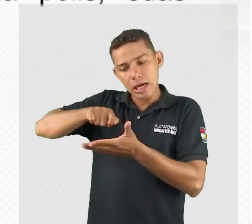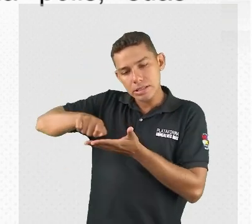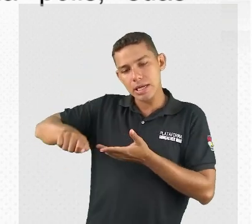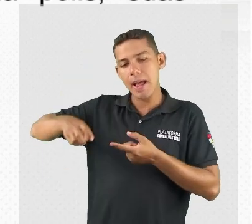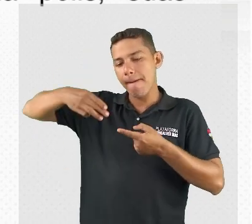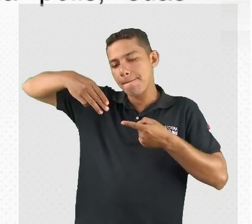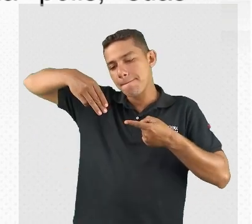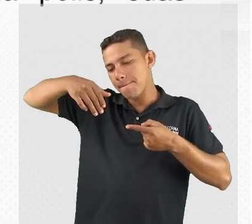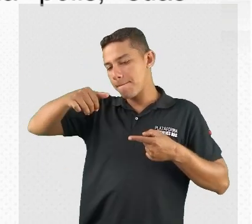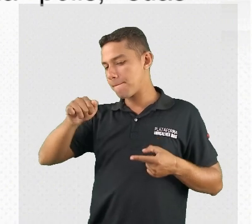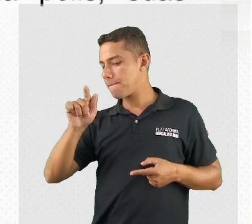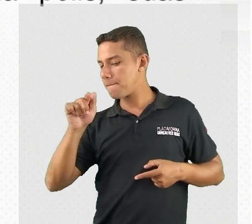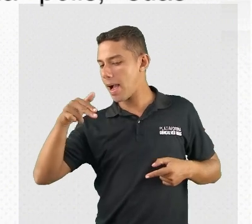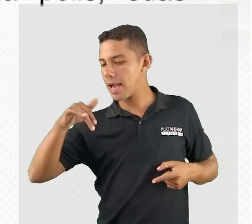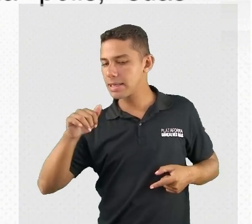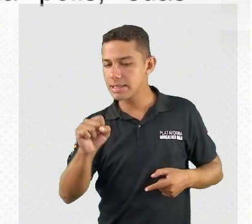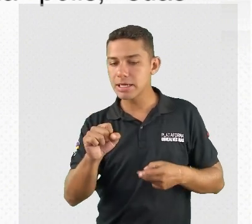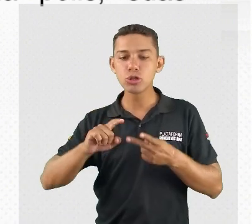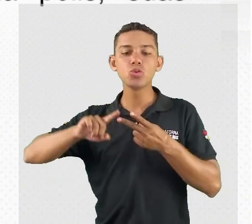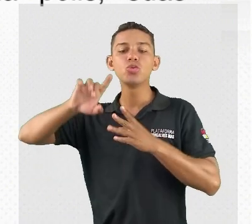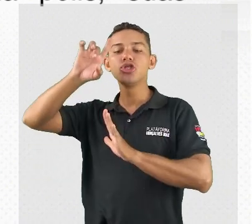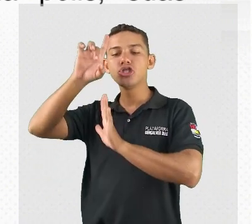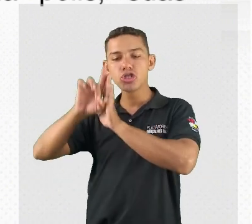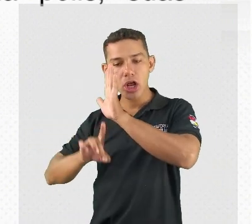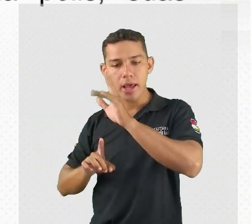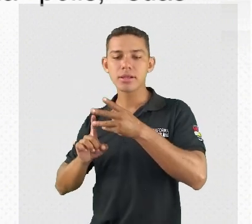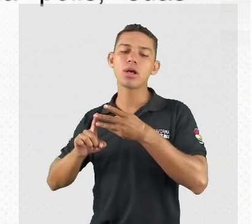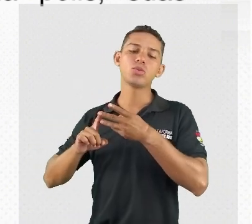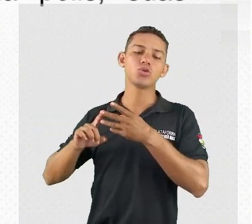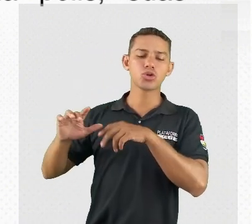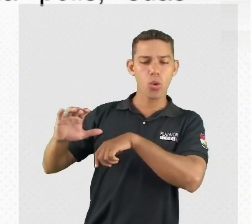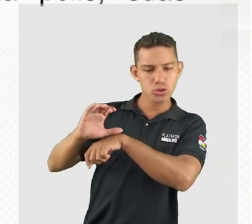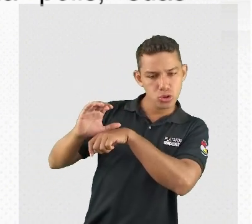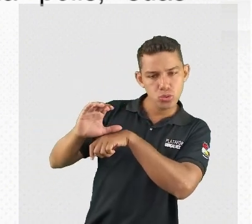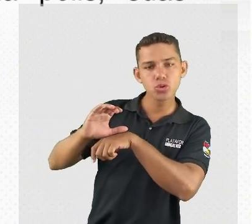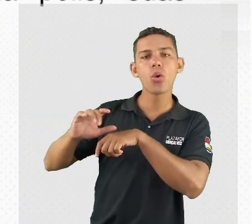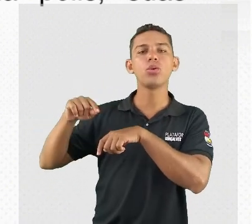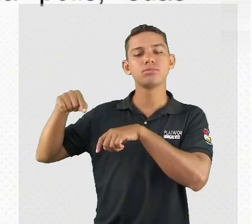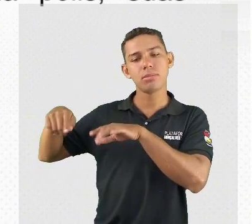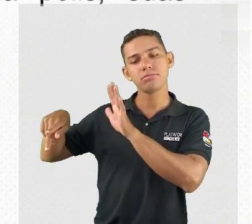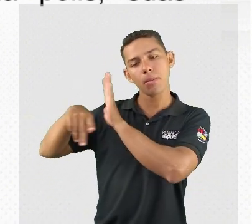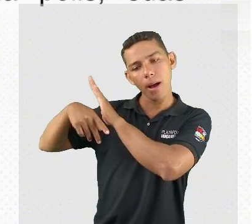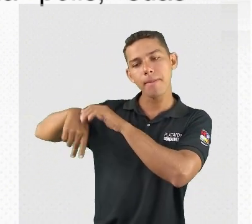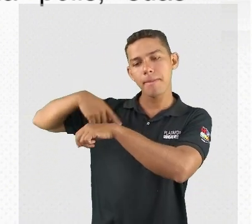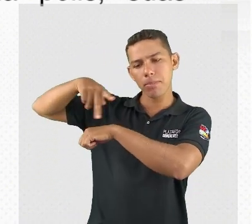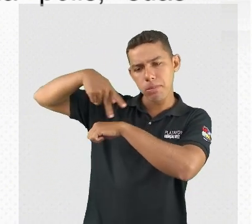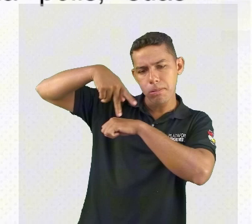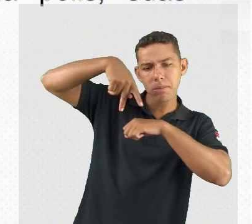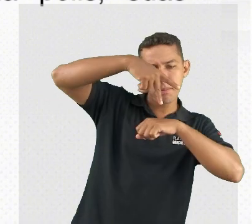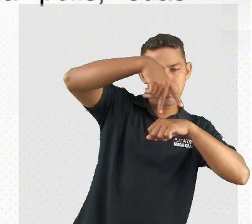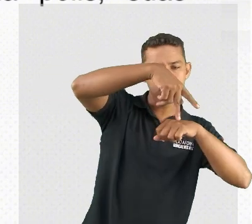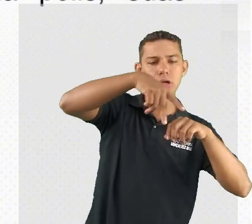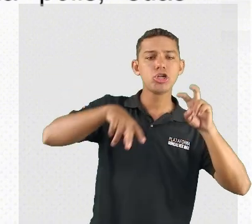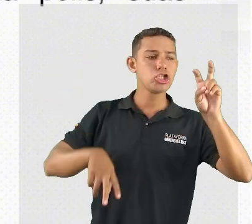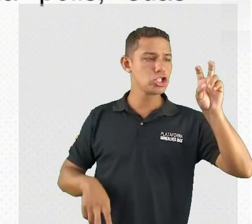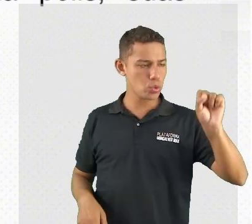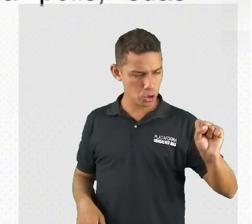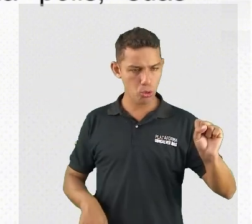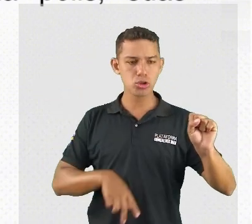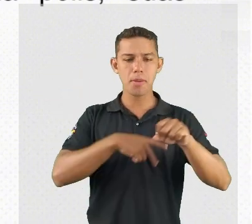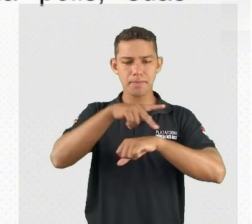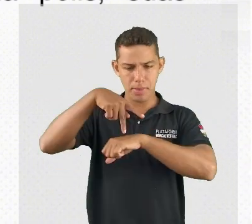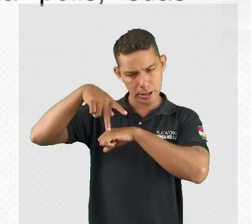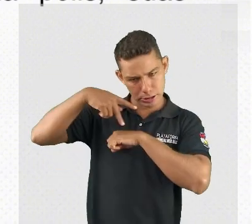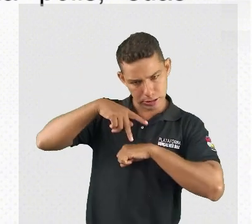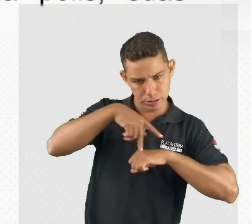as cartas, né, do direito, ou seja, as suas constituições, as constituições dos países, de 58 países,